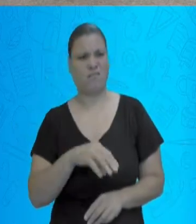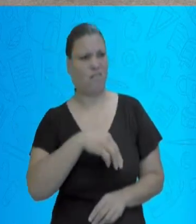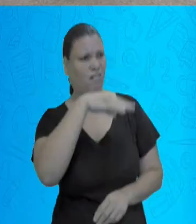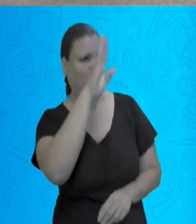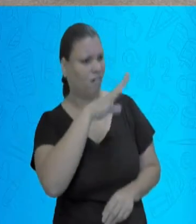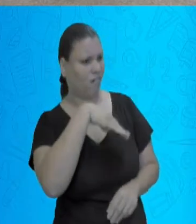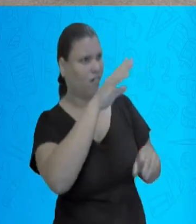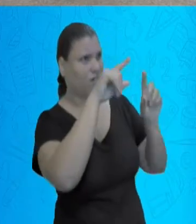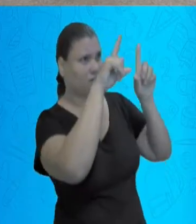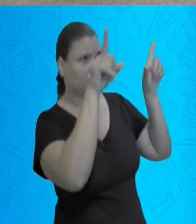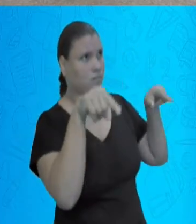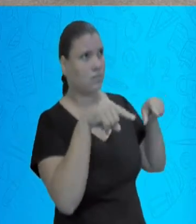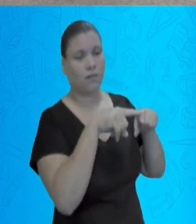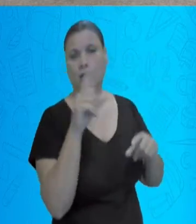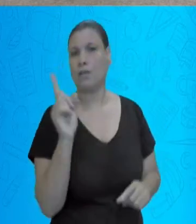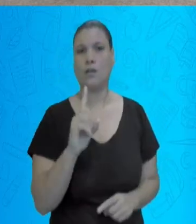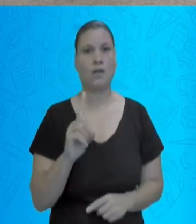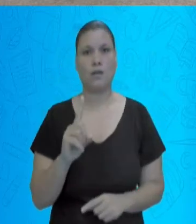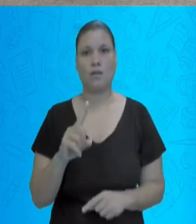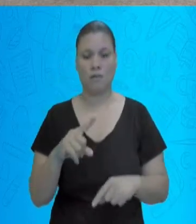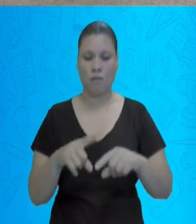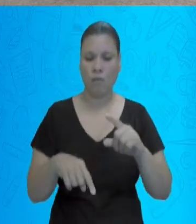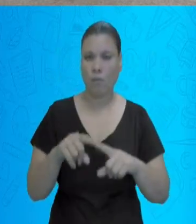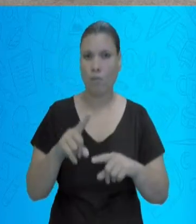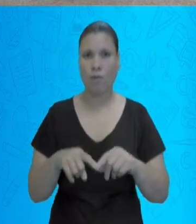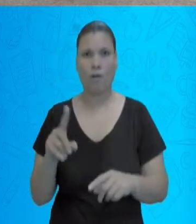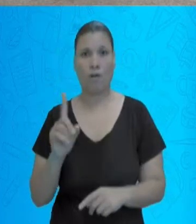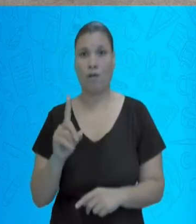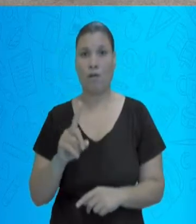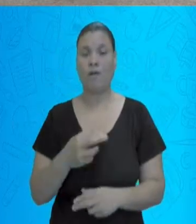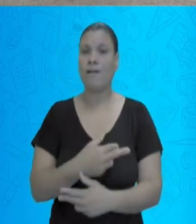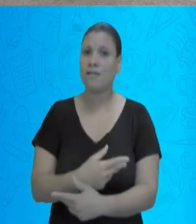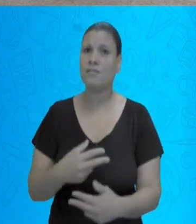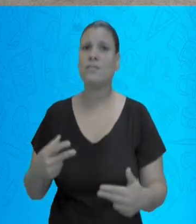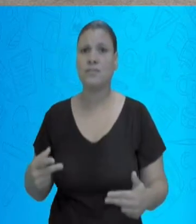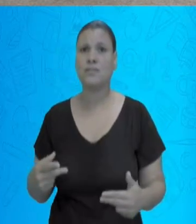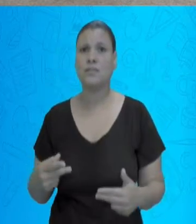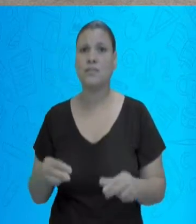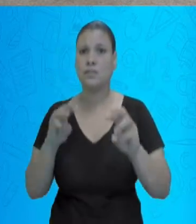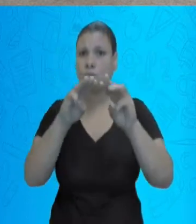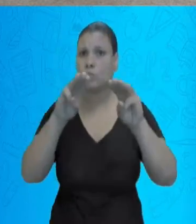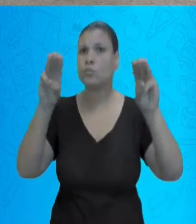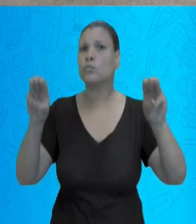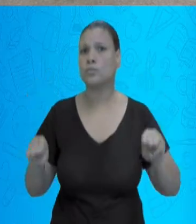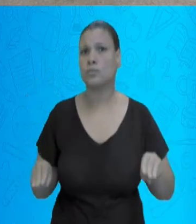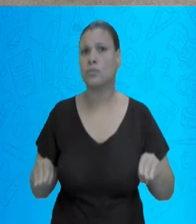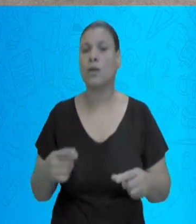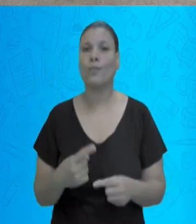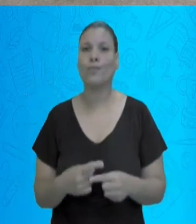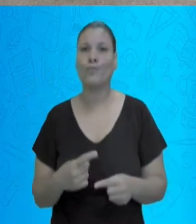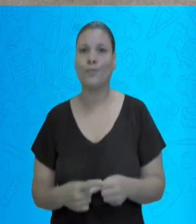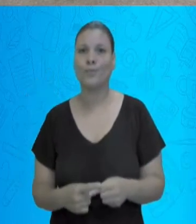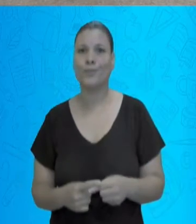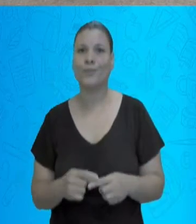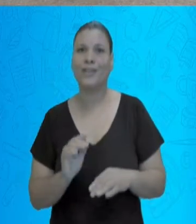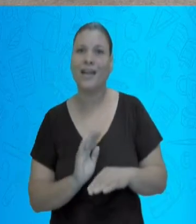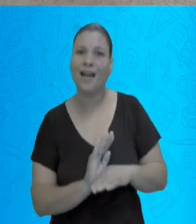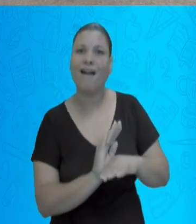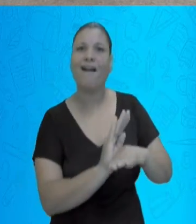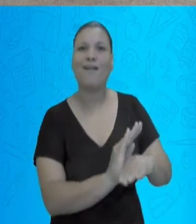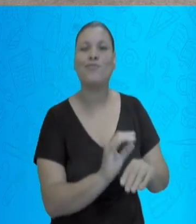história daquele lugar. E aí ele vem com essa importância, de preservar a memória cultural de um